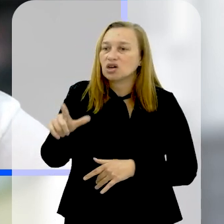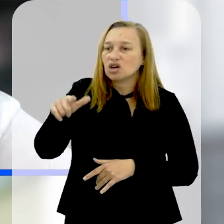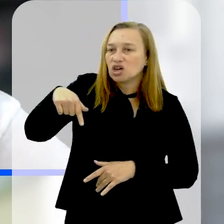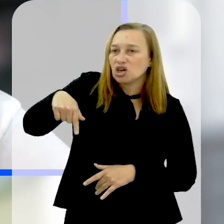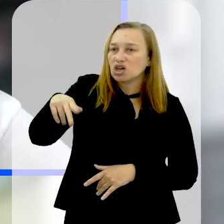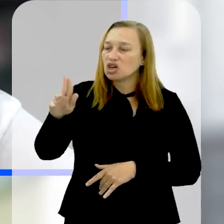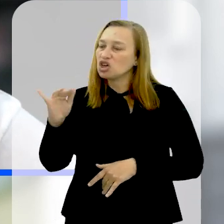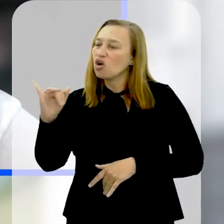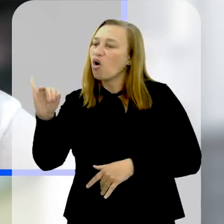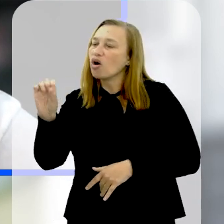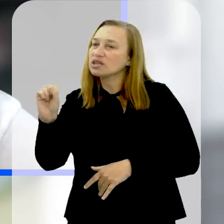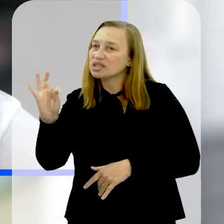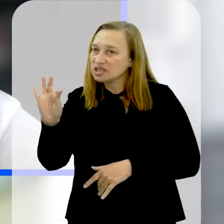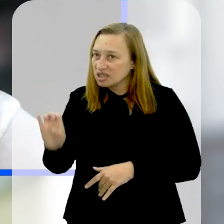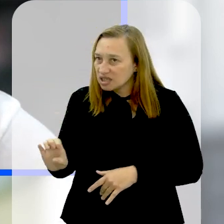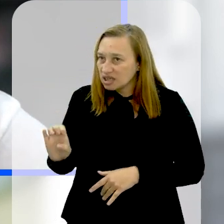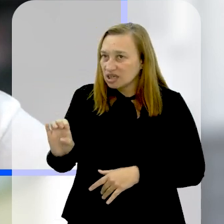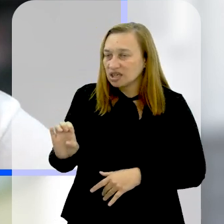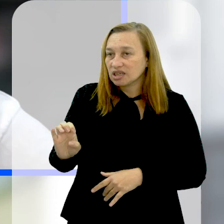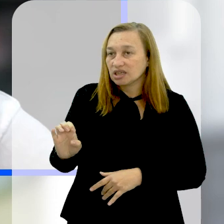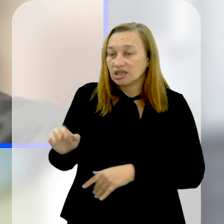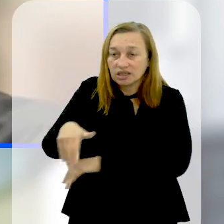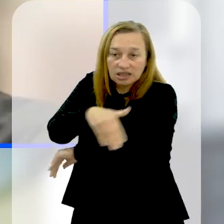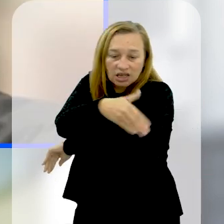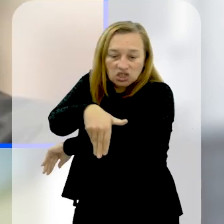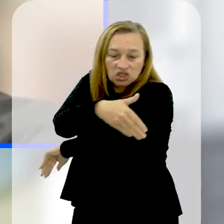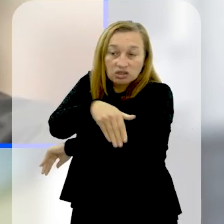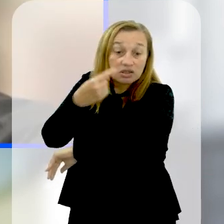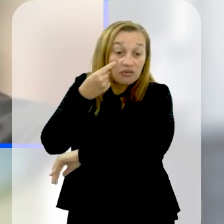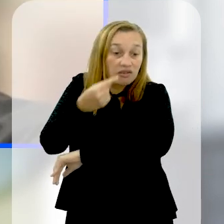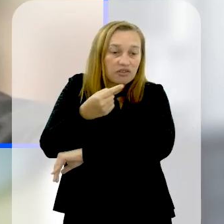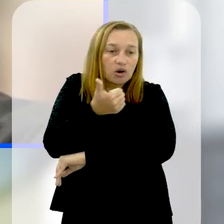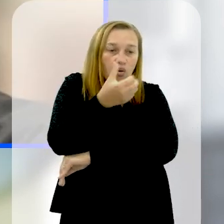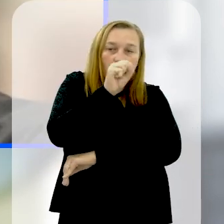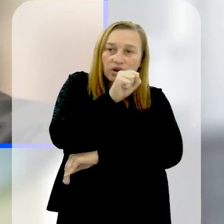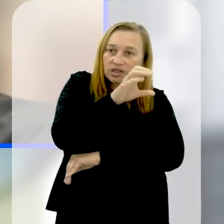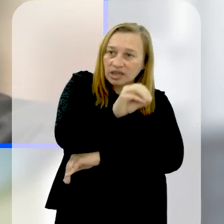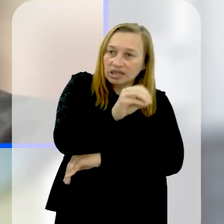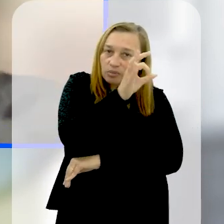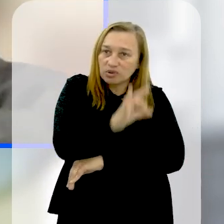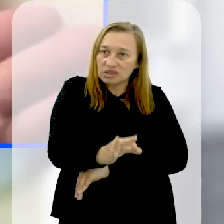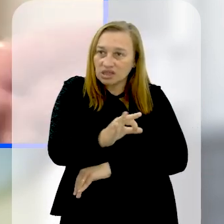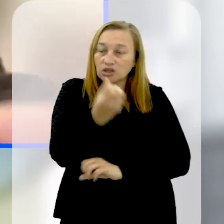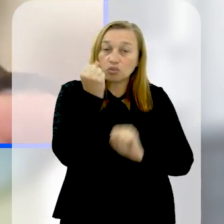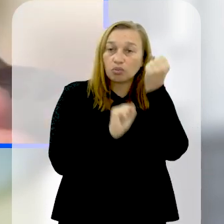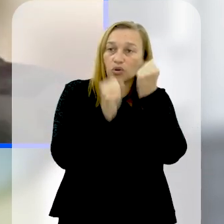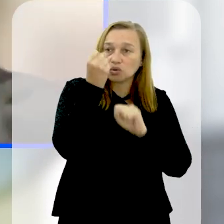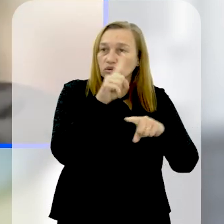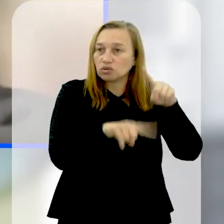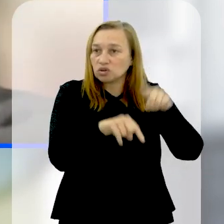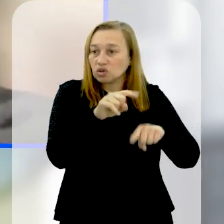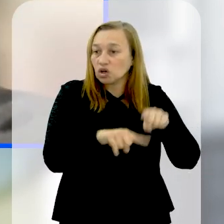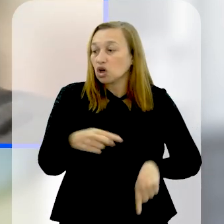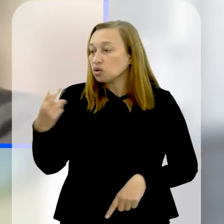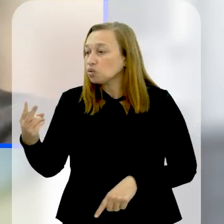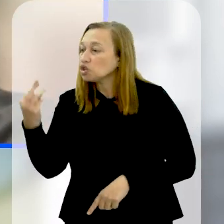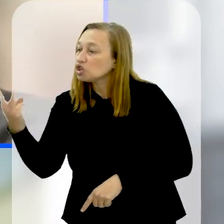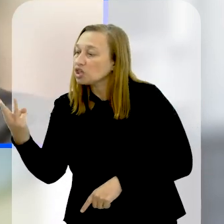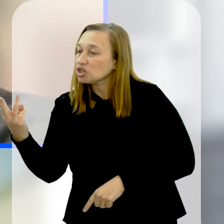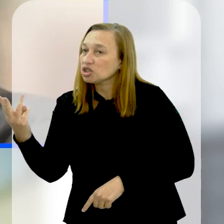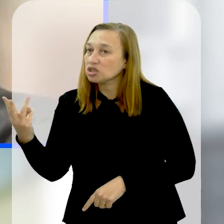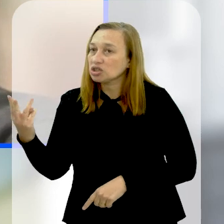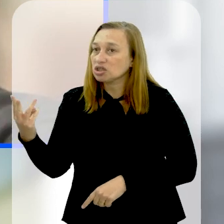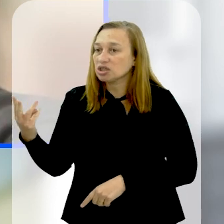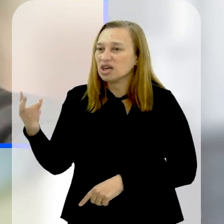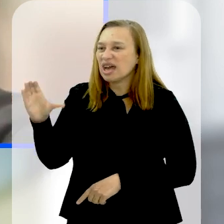quiosquezinho na esquina, você vai ter, assim, 80%, 90% de produtos ultraprocessados e lá 1, 2, 3 caixinhas